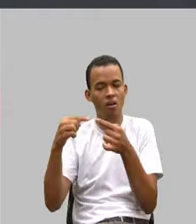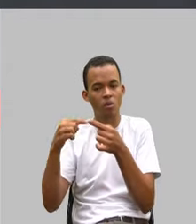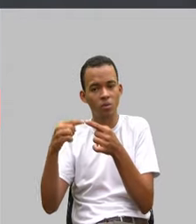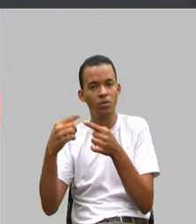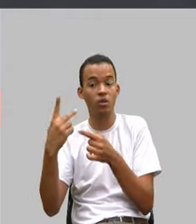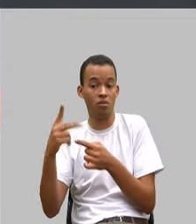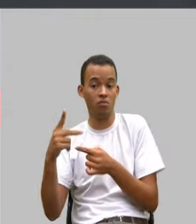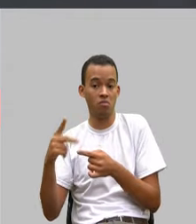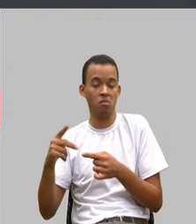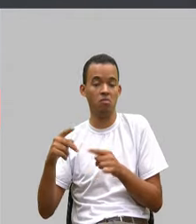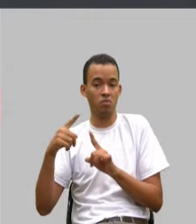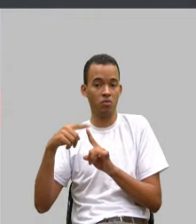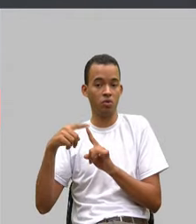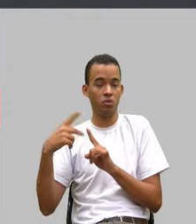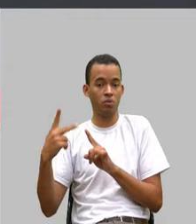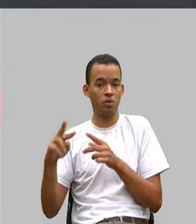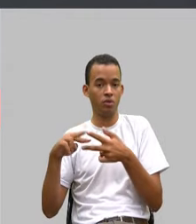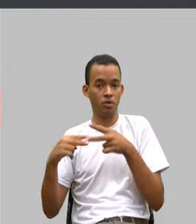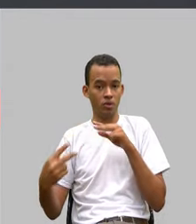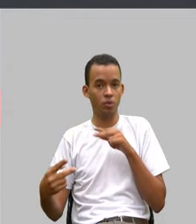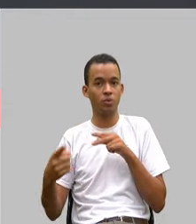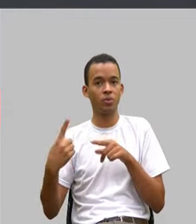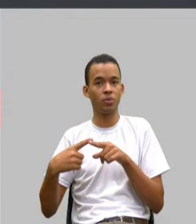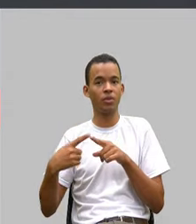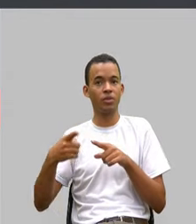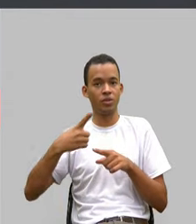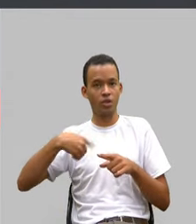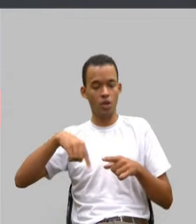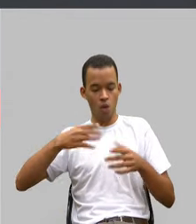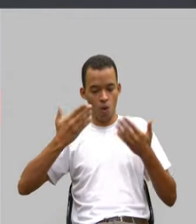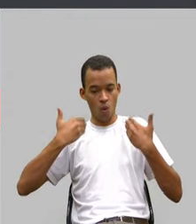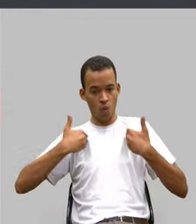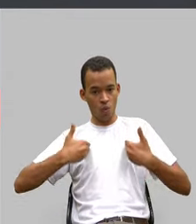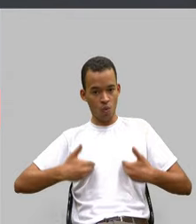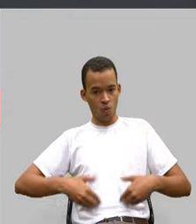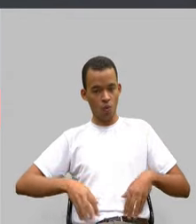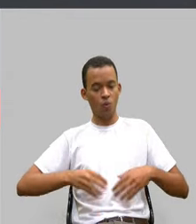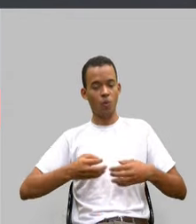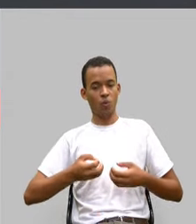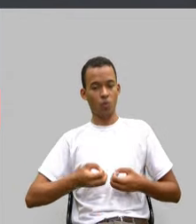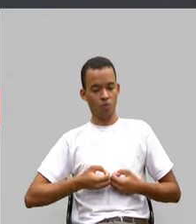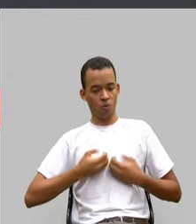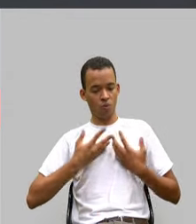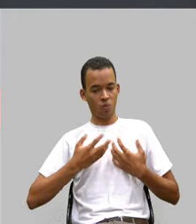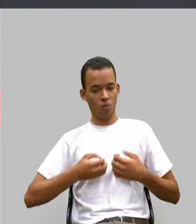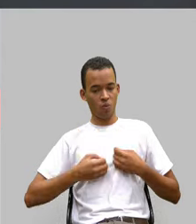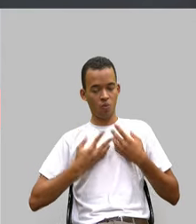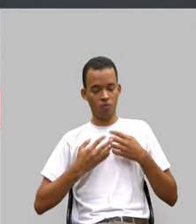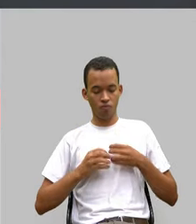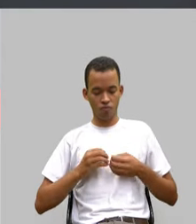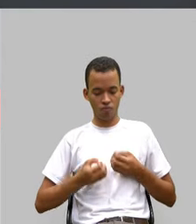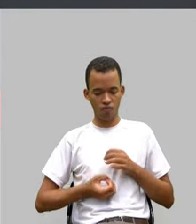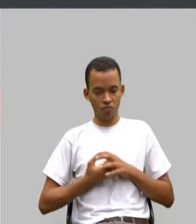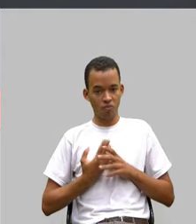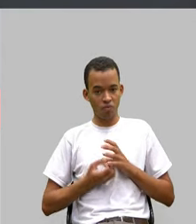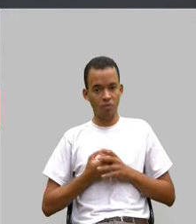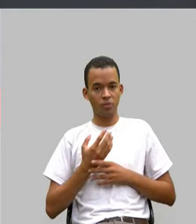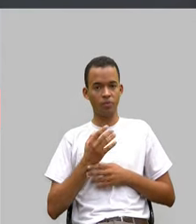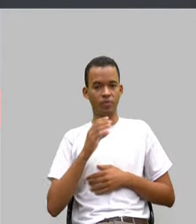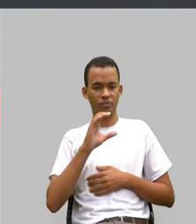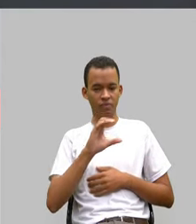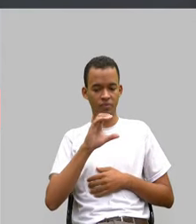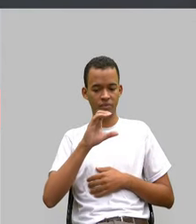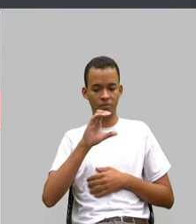vezes nós produzimos maconha no nosso organismo né e e a maconha ela tem vários canabinoides